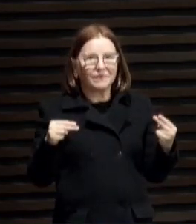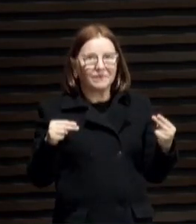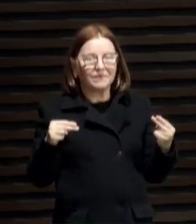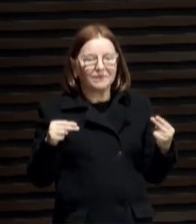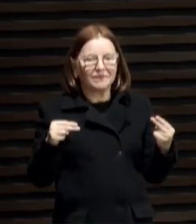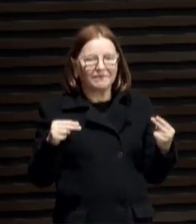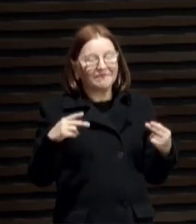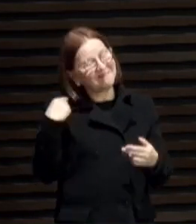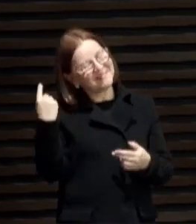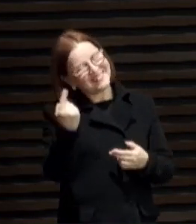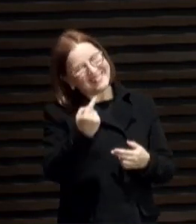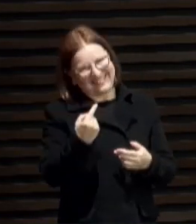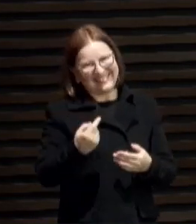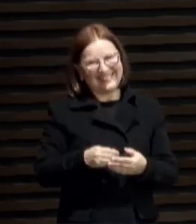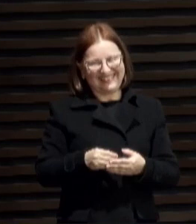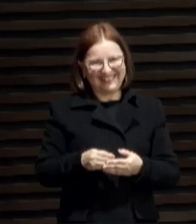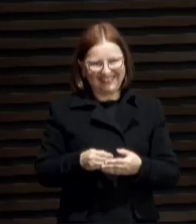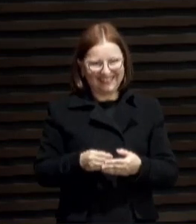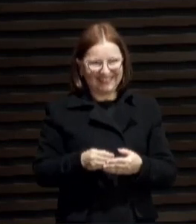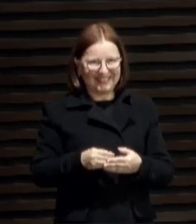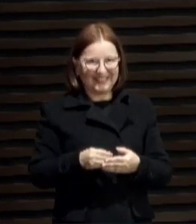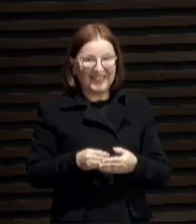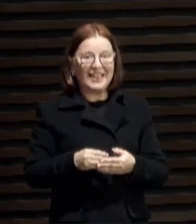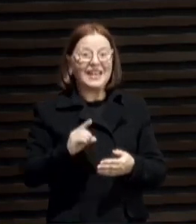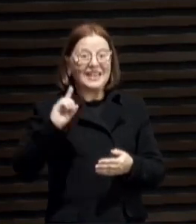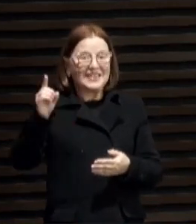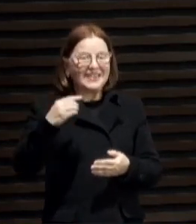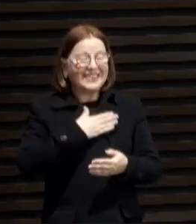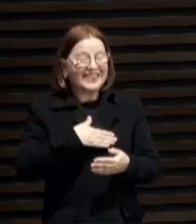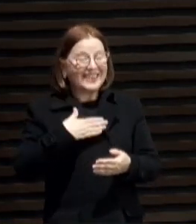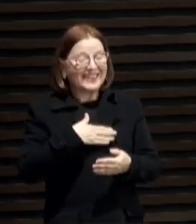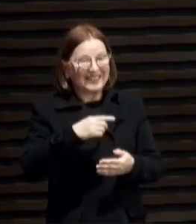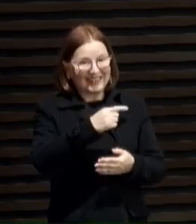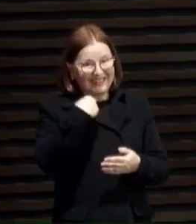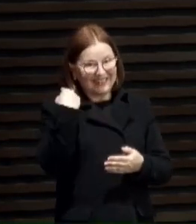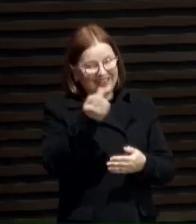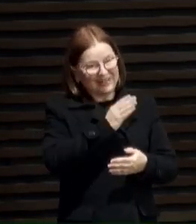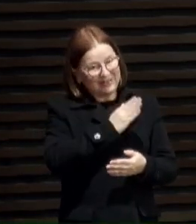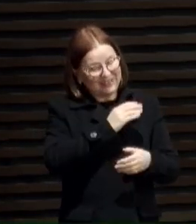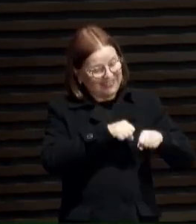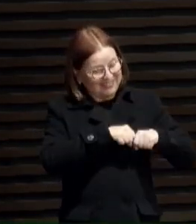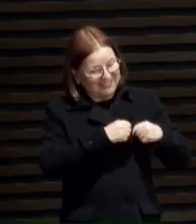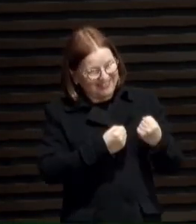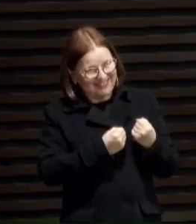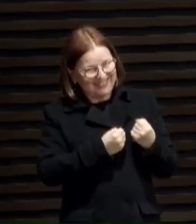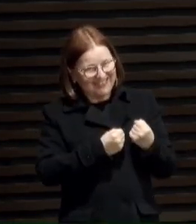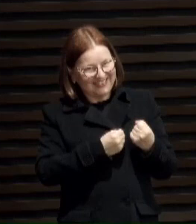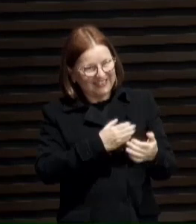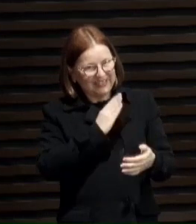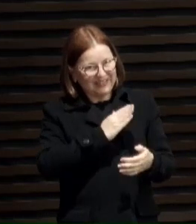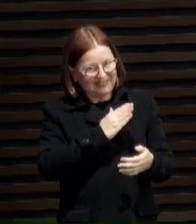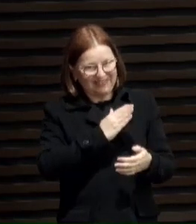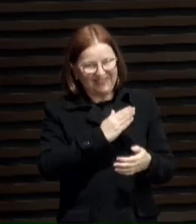de nós. De nós, Deus se agrada somente do coração contrito e do coração